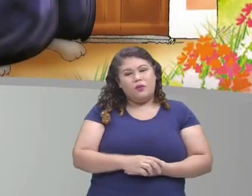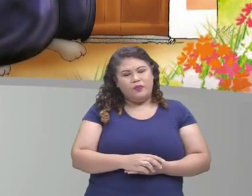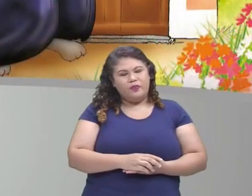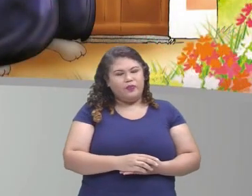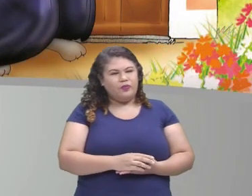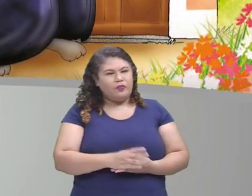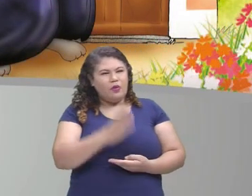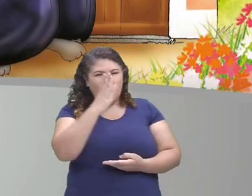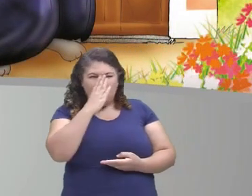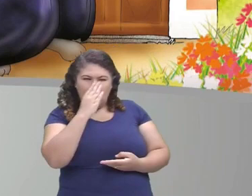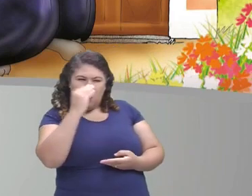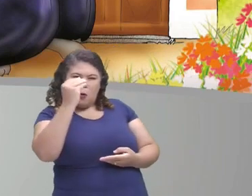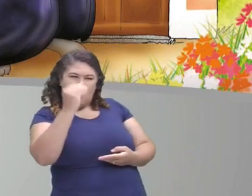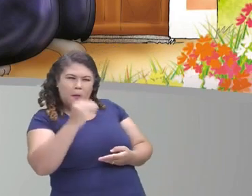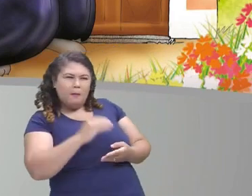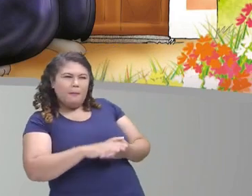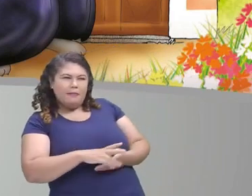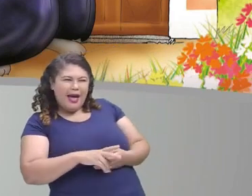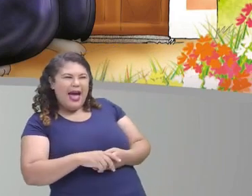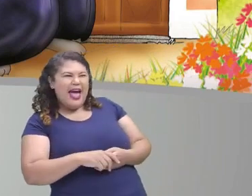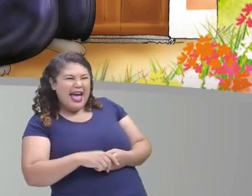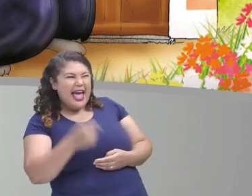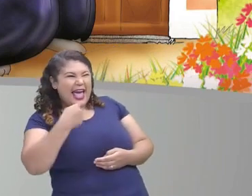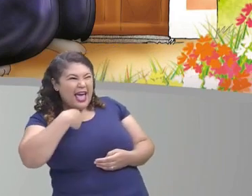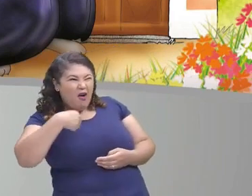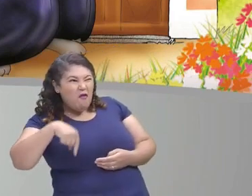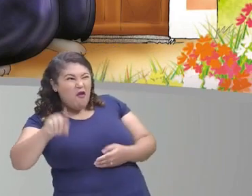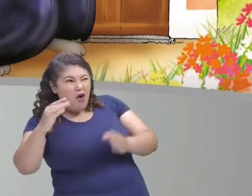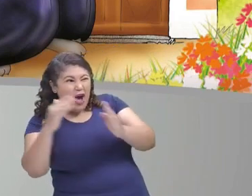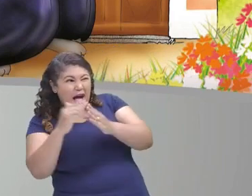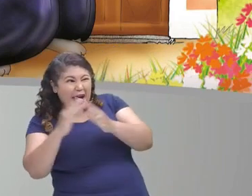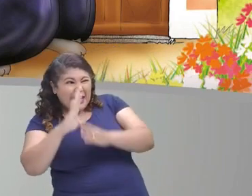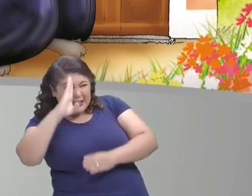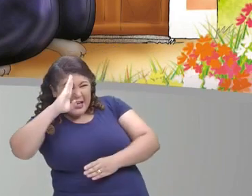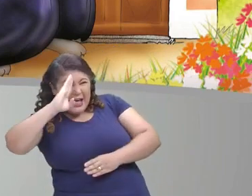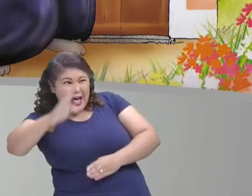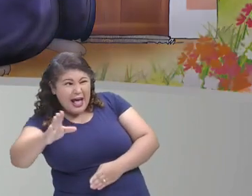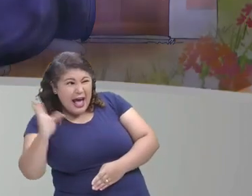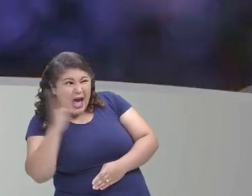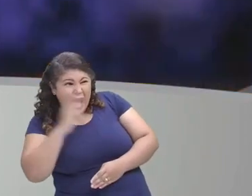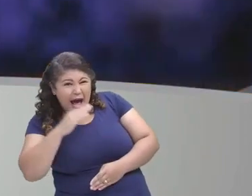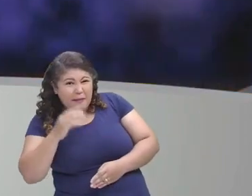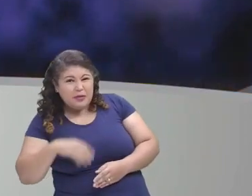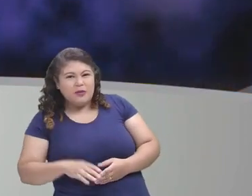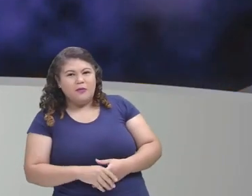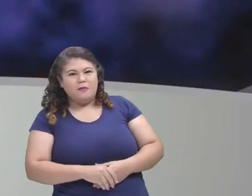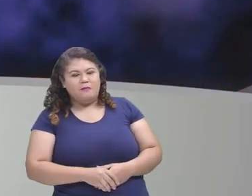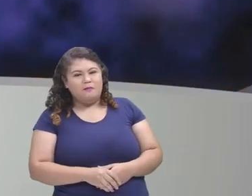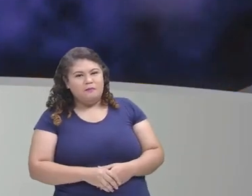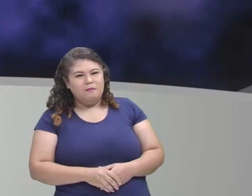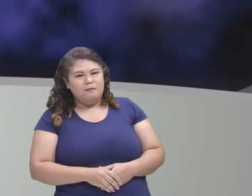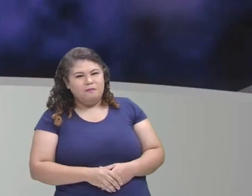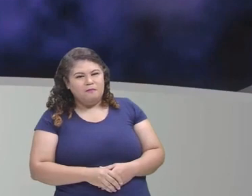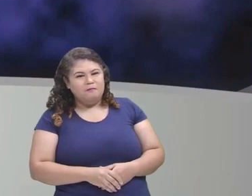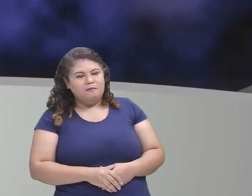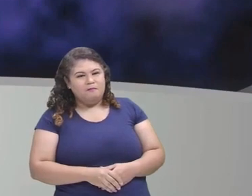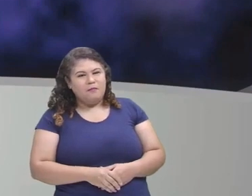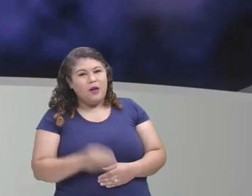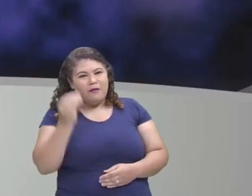lobo foi direto para a casa da vovó. O que vai acontecer agora, crianças? Vamos olhar?